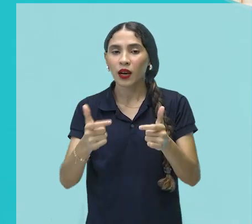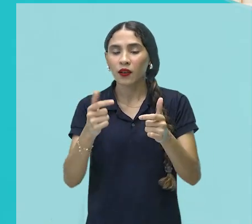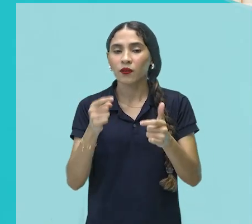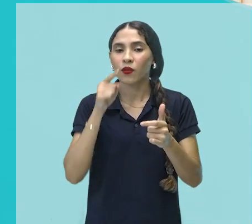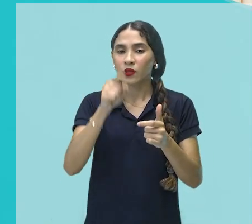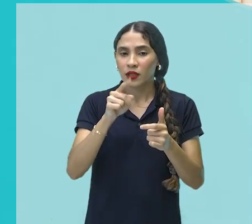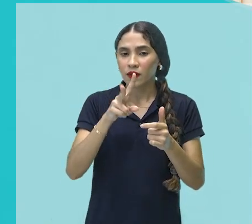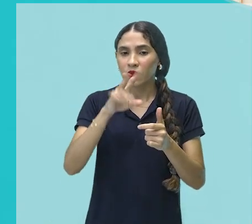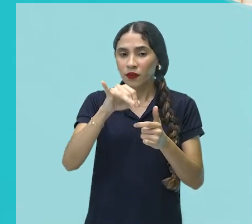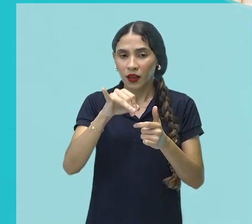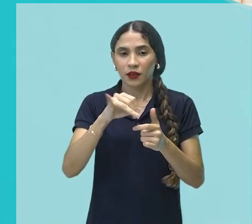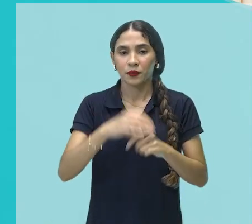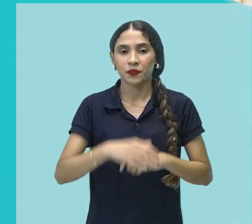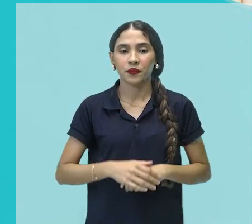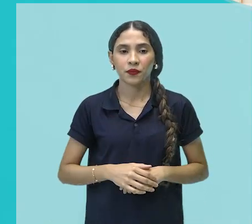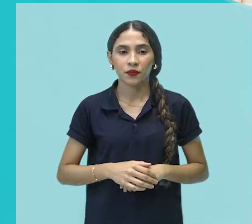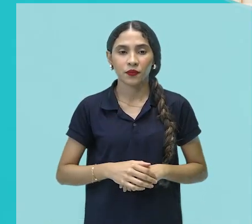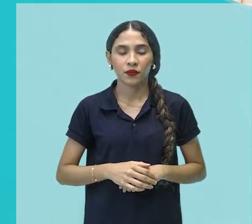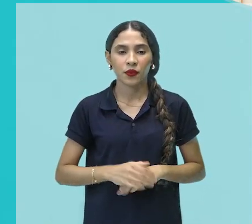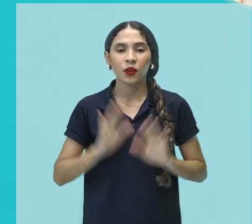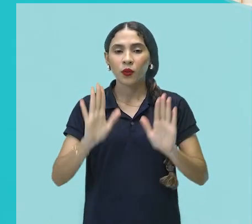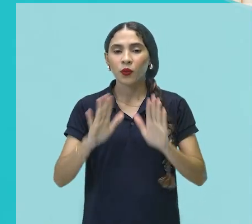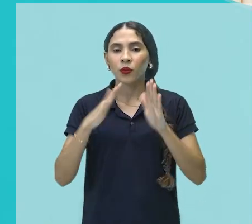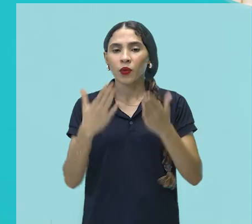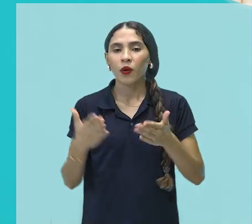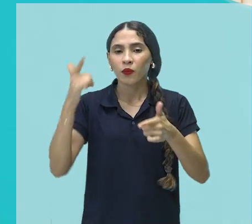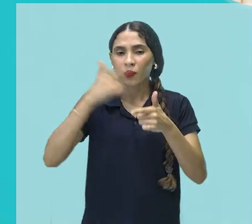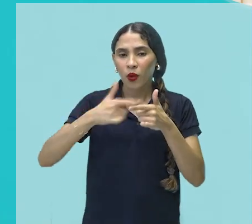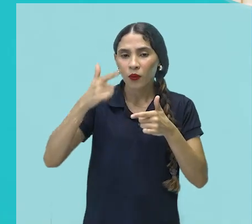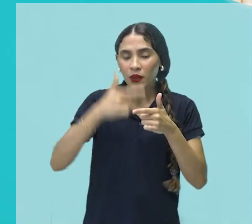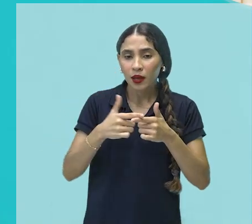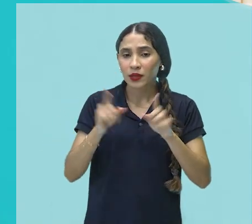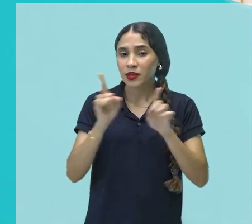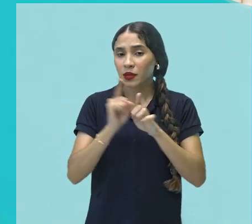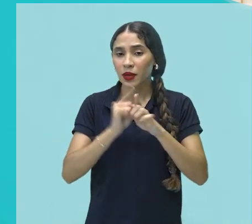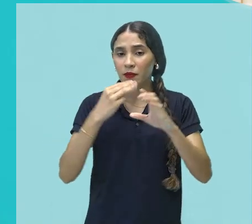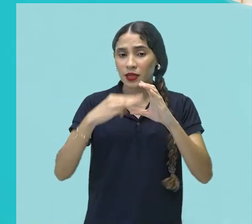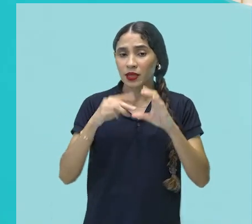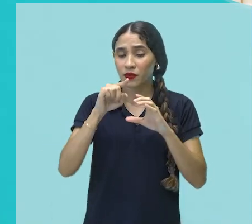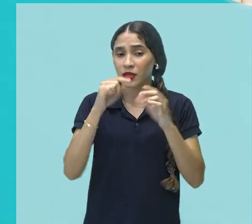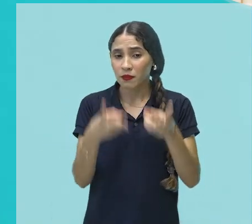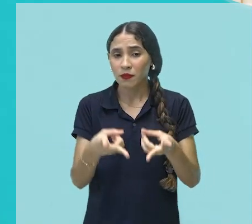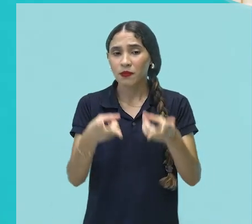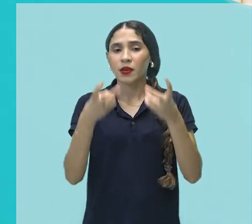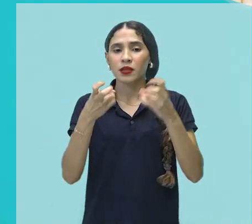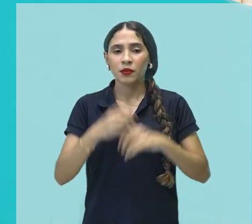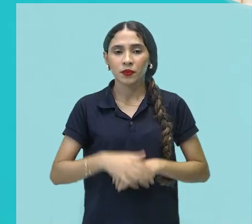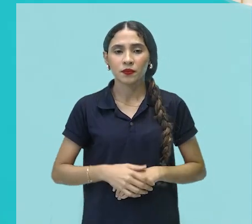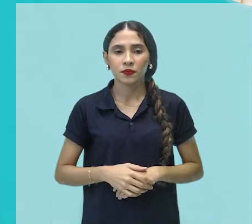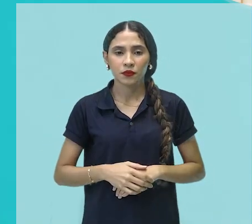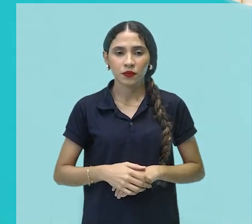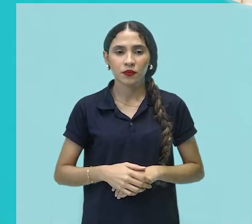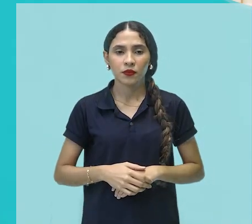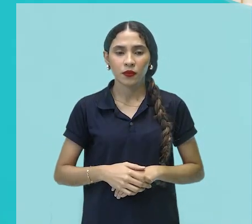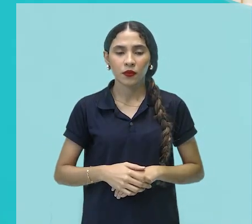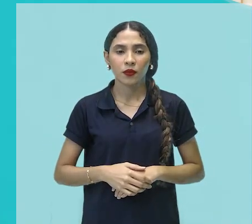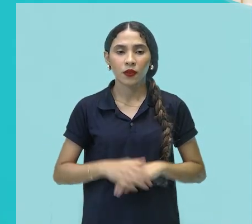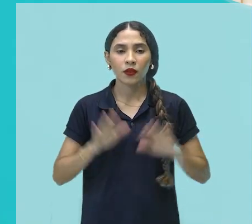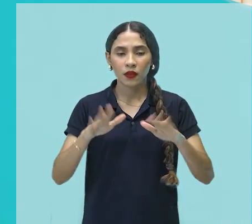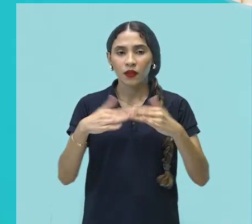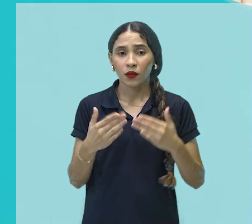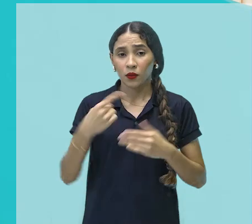o lugar de onde você vem? Quais os problemas ou mensagens vocês perceberam?